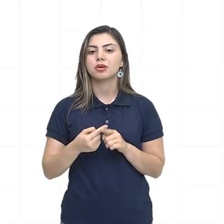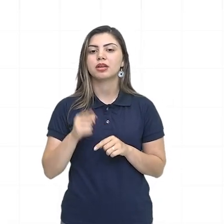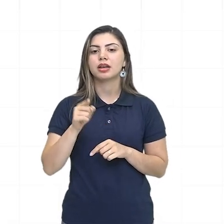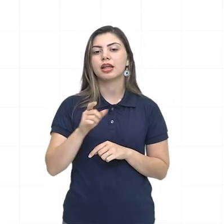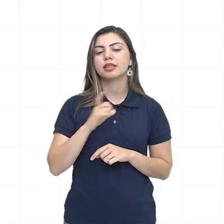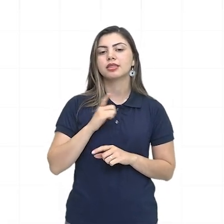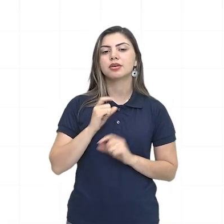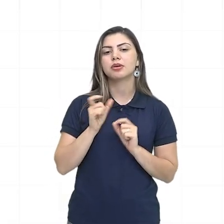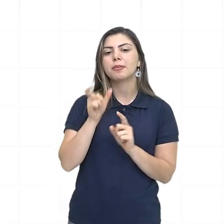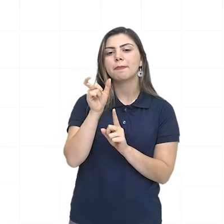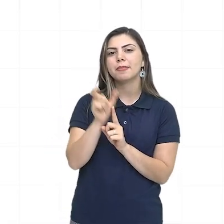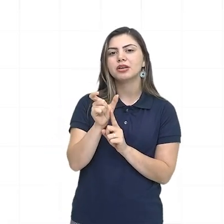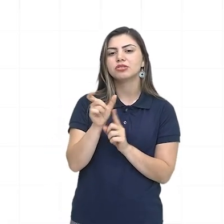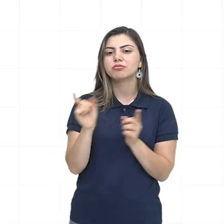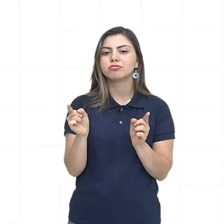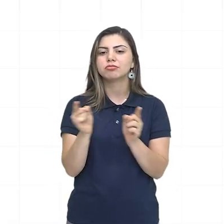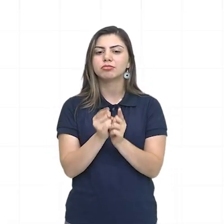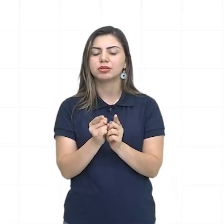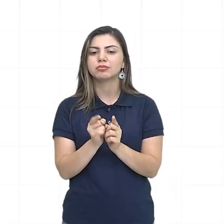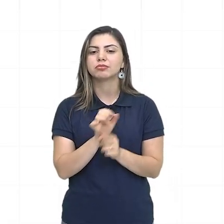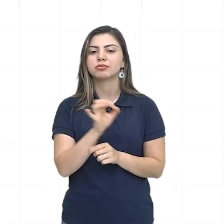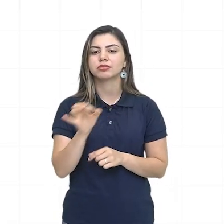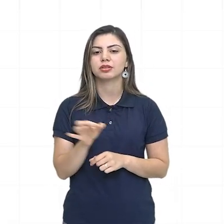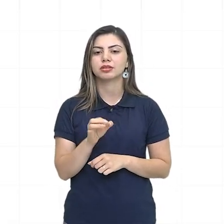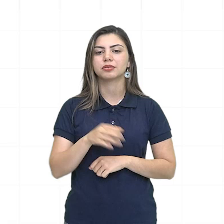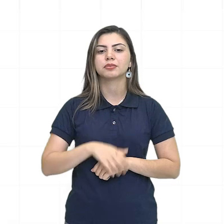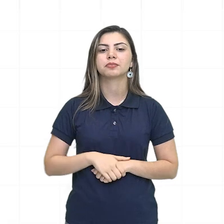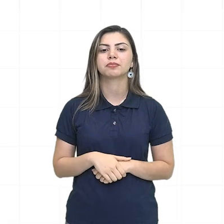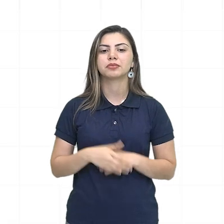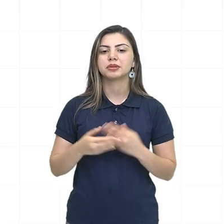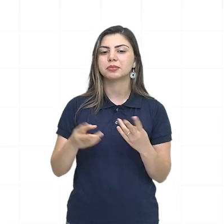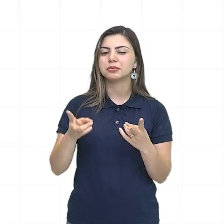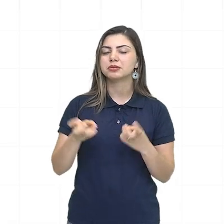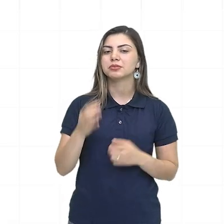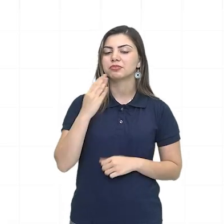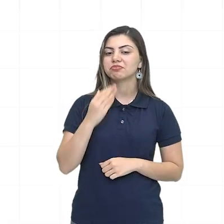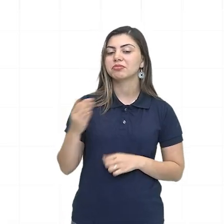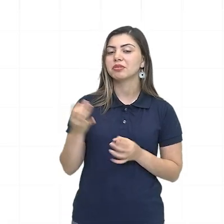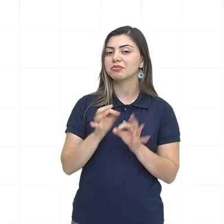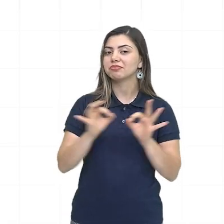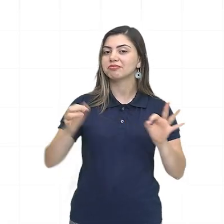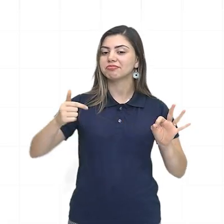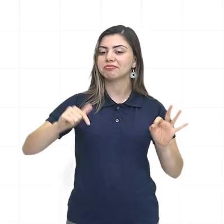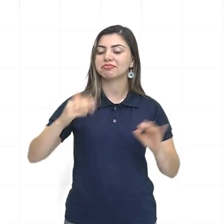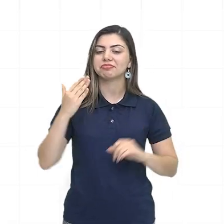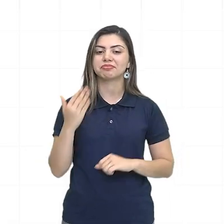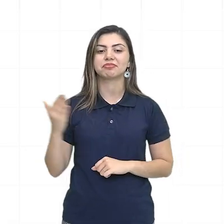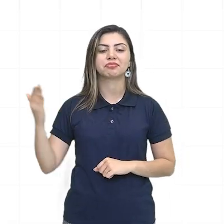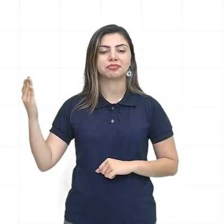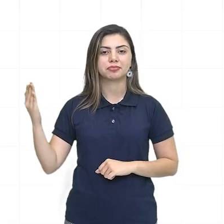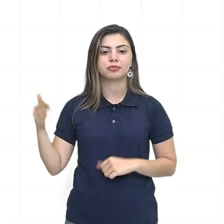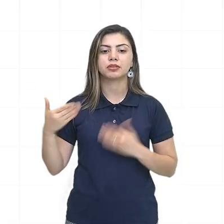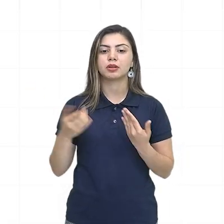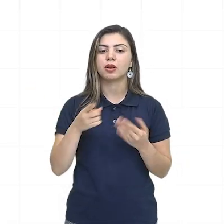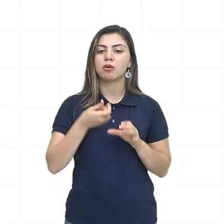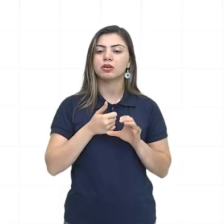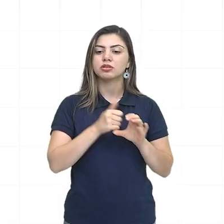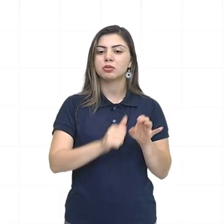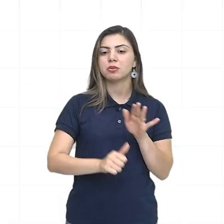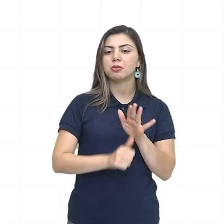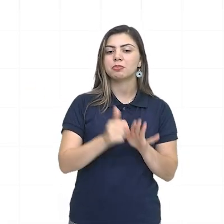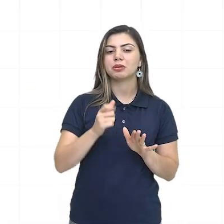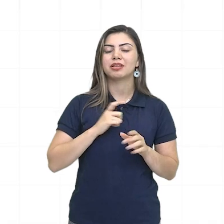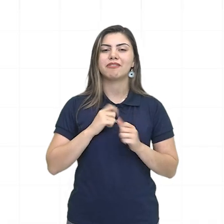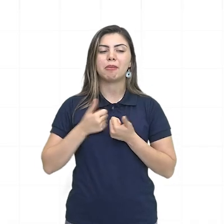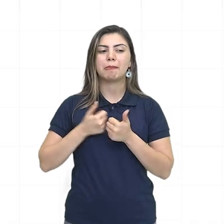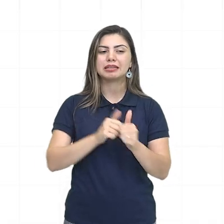do peixe em grego. Jesus Cristo, Filho de Deus, Salvador. O cristianismo primitivo